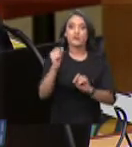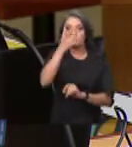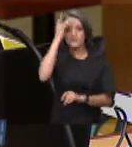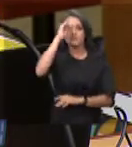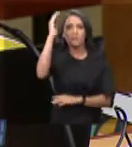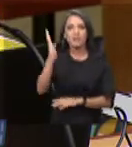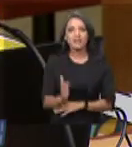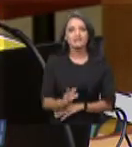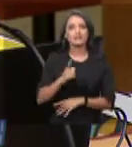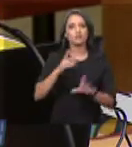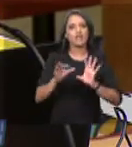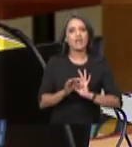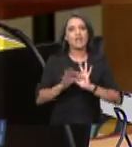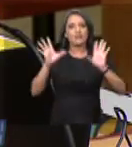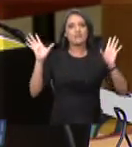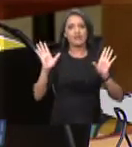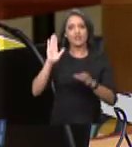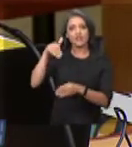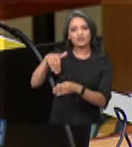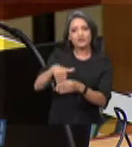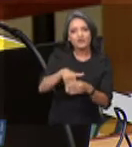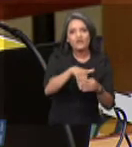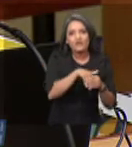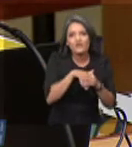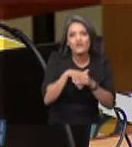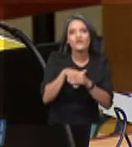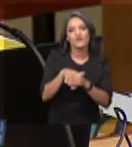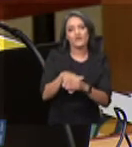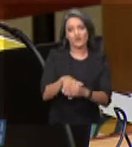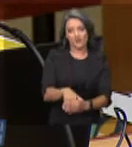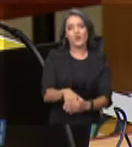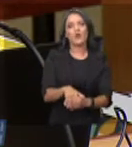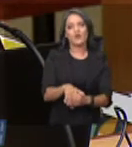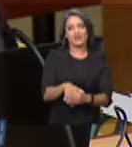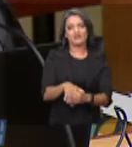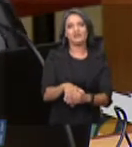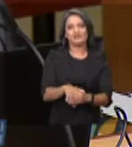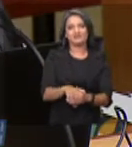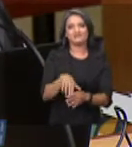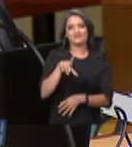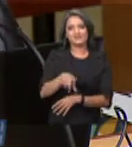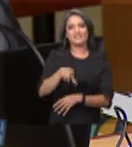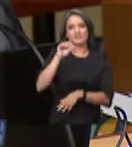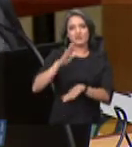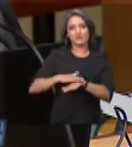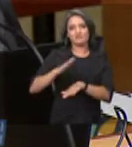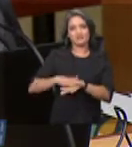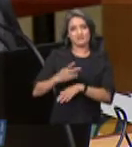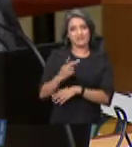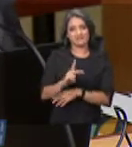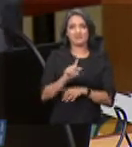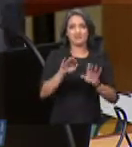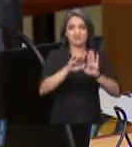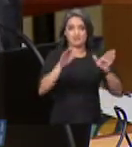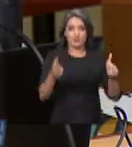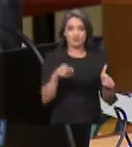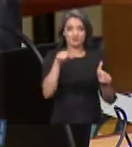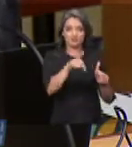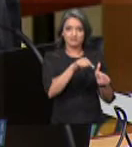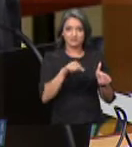depositem os seus brasileiros e as brasileiras livremente depositem o seu voto na urna